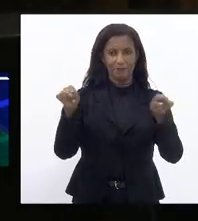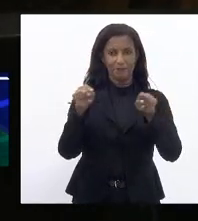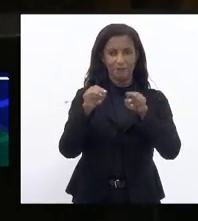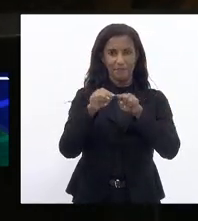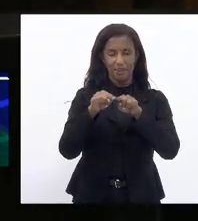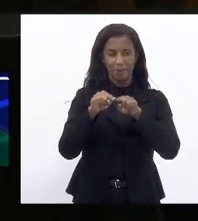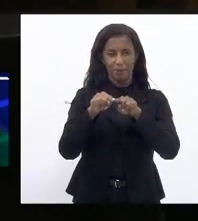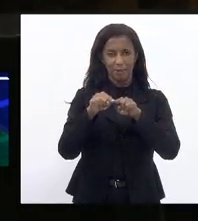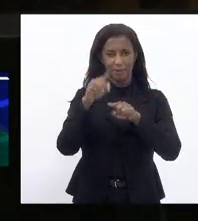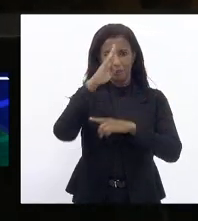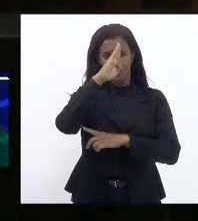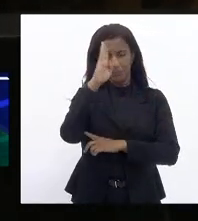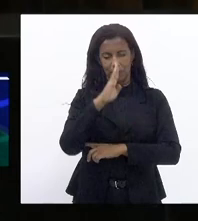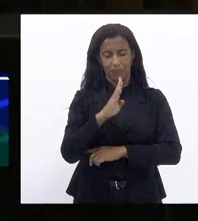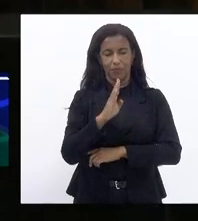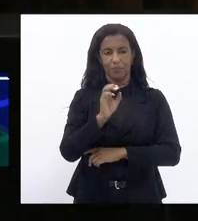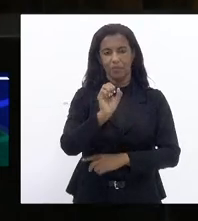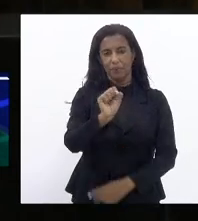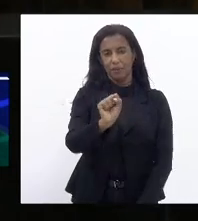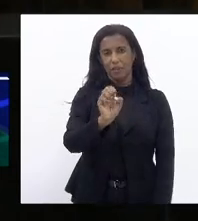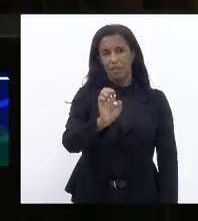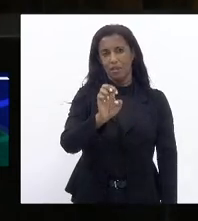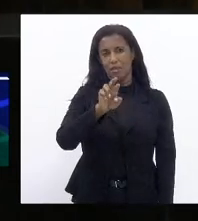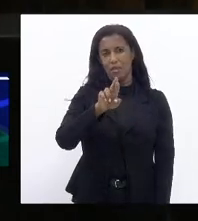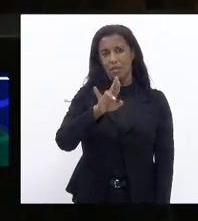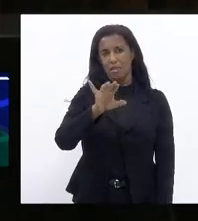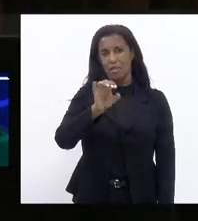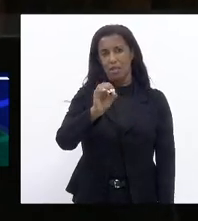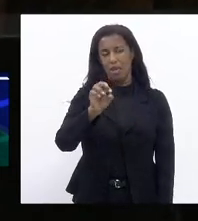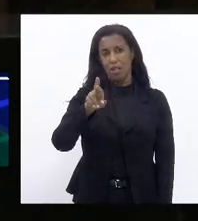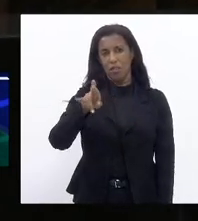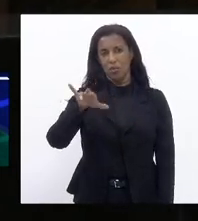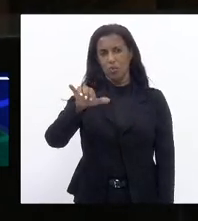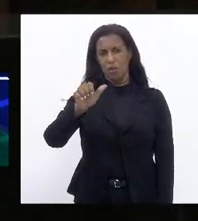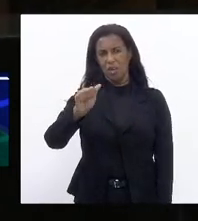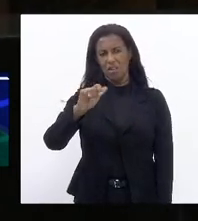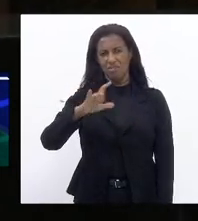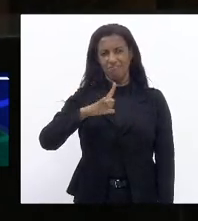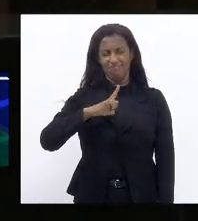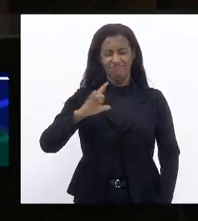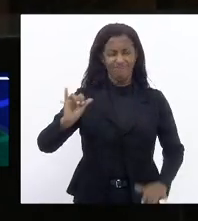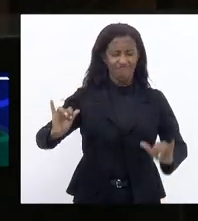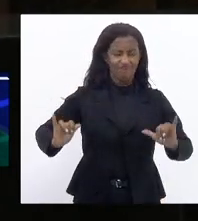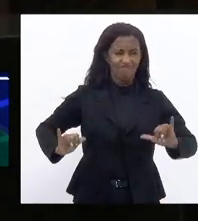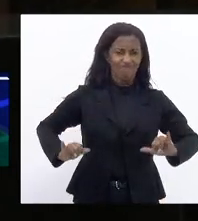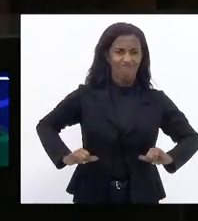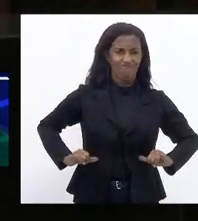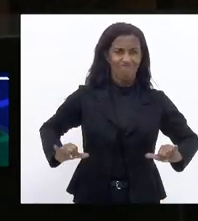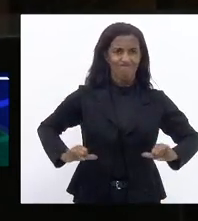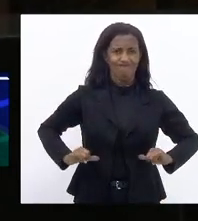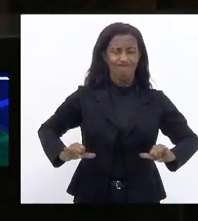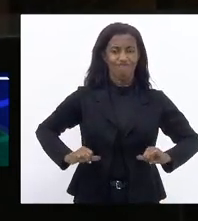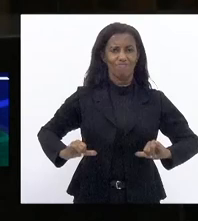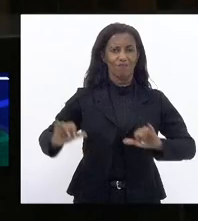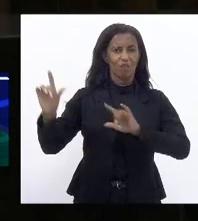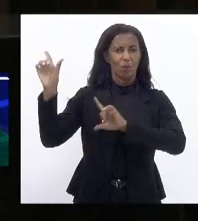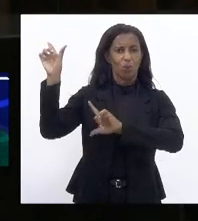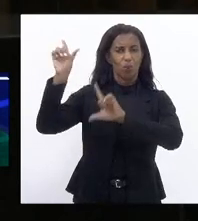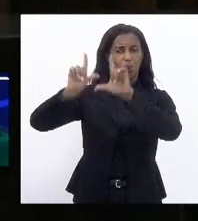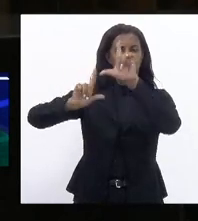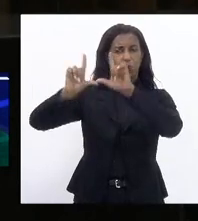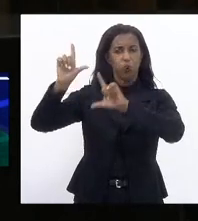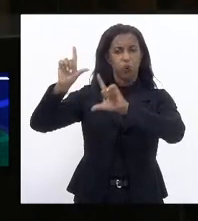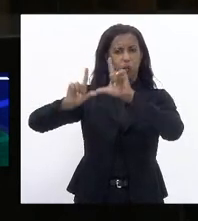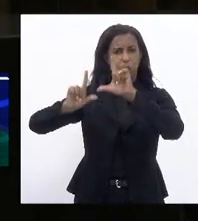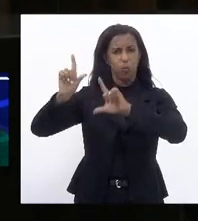Reis tem sido duramente massacrado pela extrema imprensa por causa